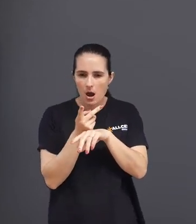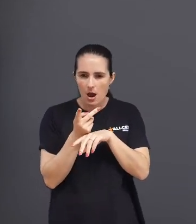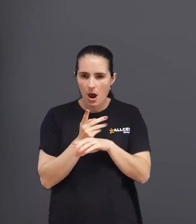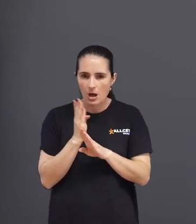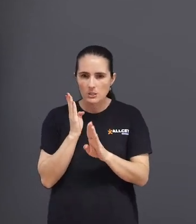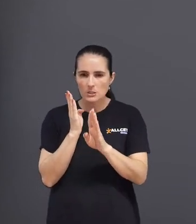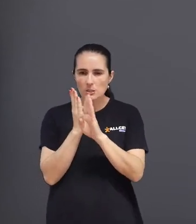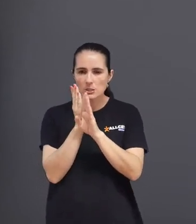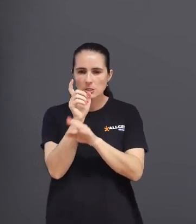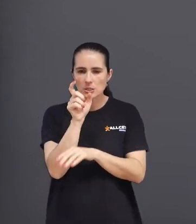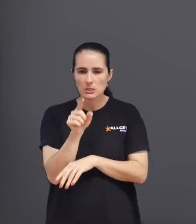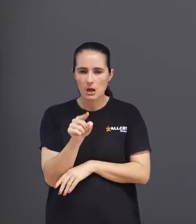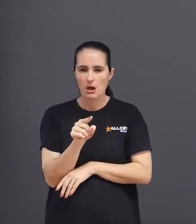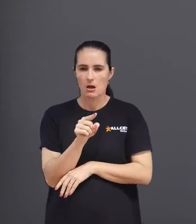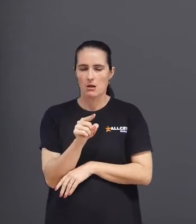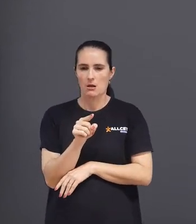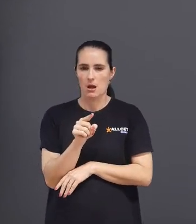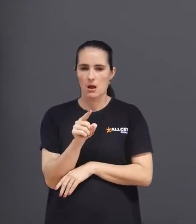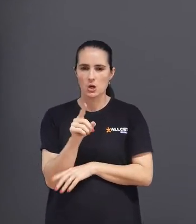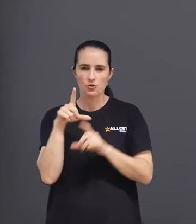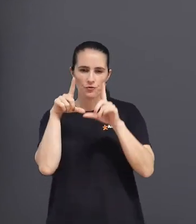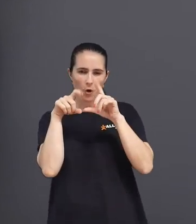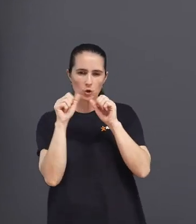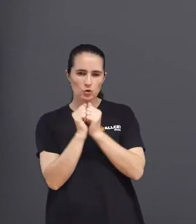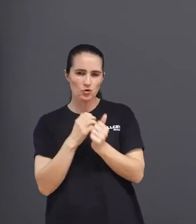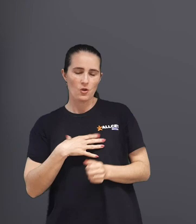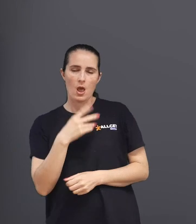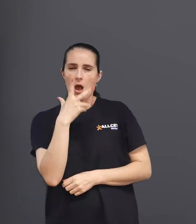queria o divórcio mesmo no ano passado, e